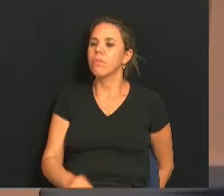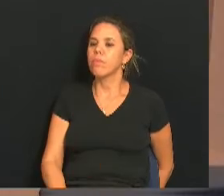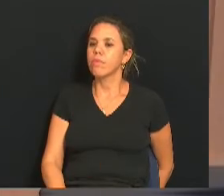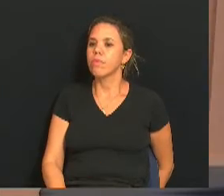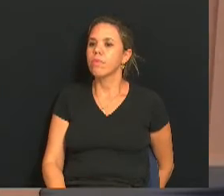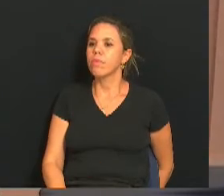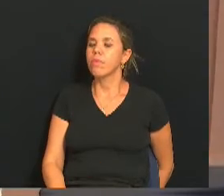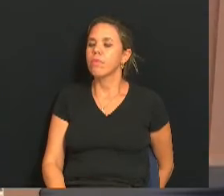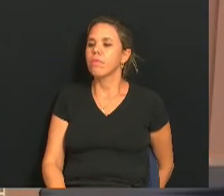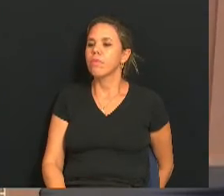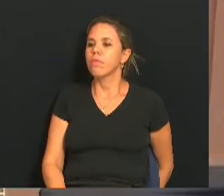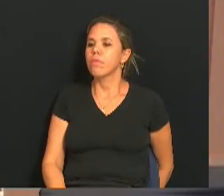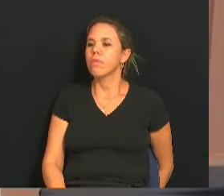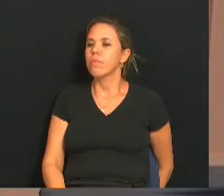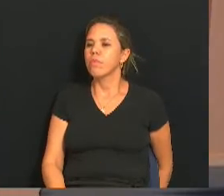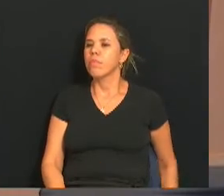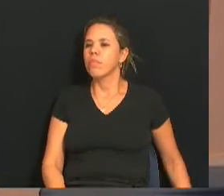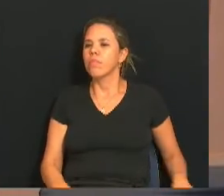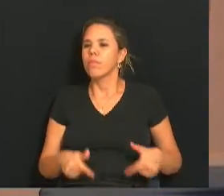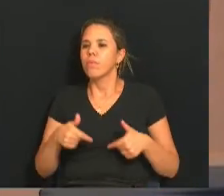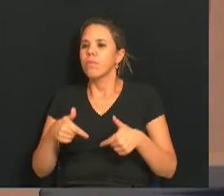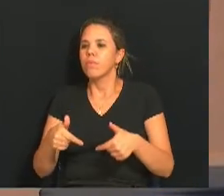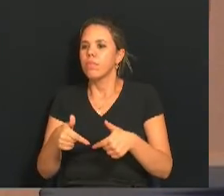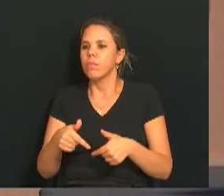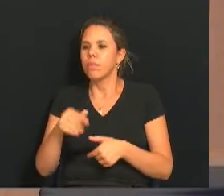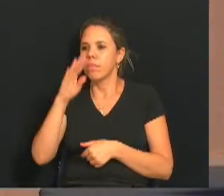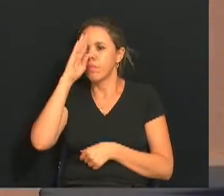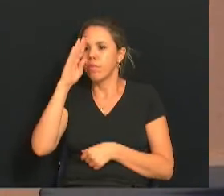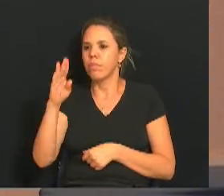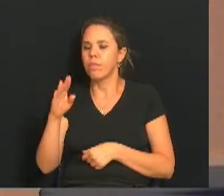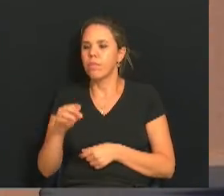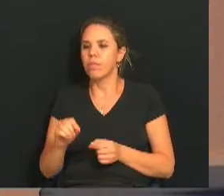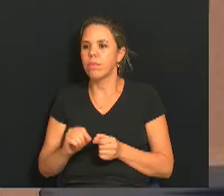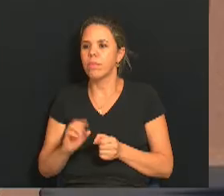princípios democráticos que nós entendemos ser